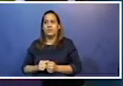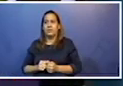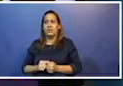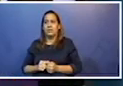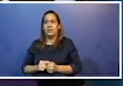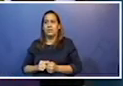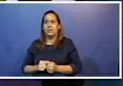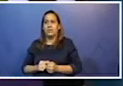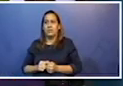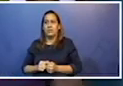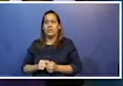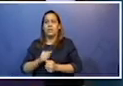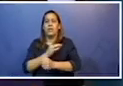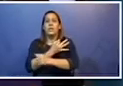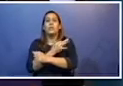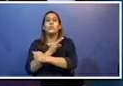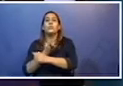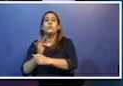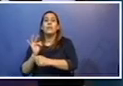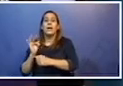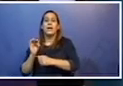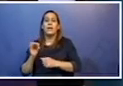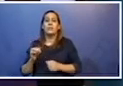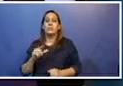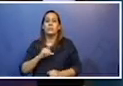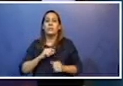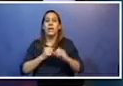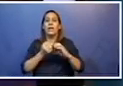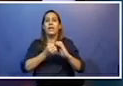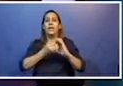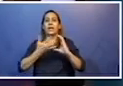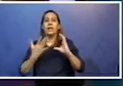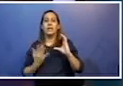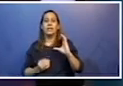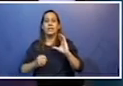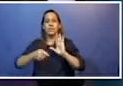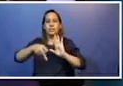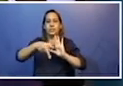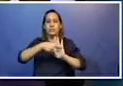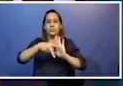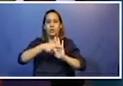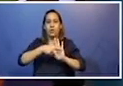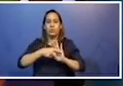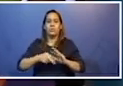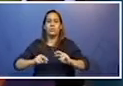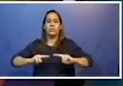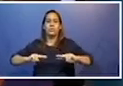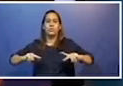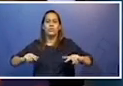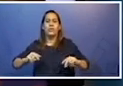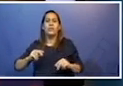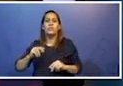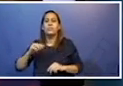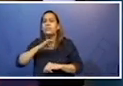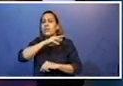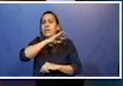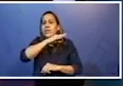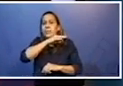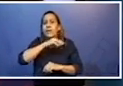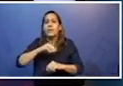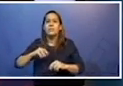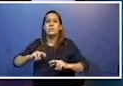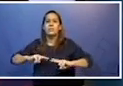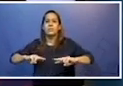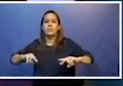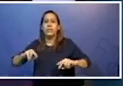Bom, o Cerrado a gente viu que ele tem também as características próprias. Uma grande diversidade de fauna e flora,